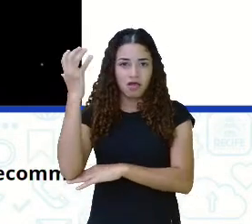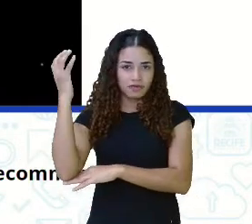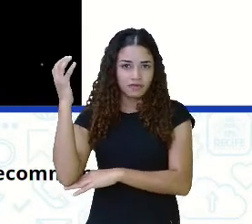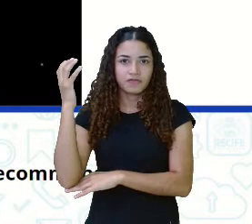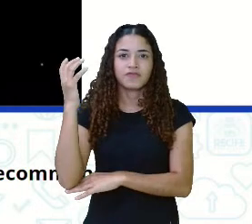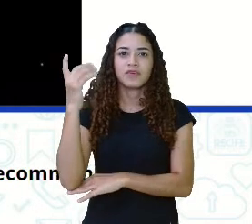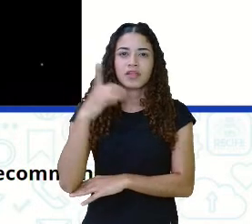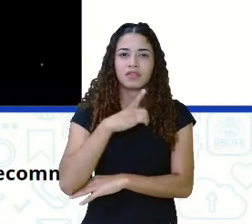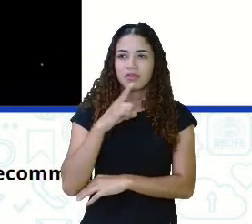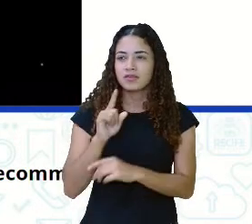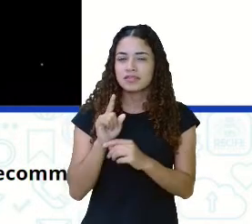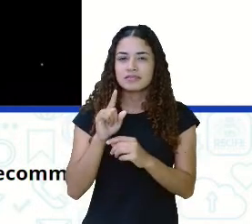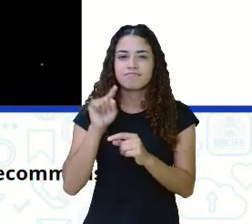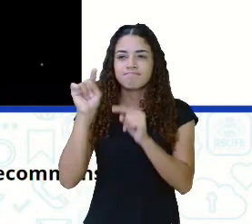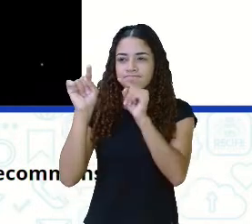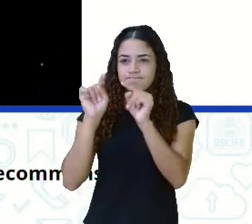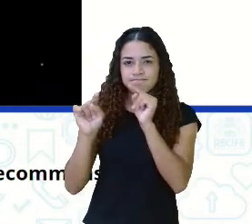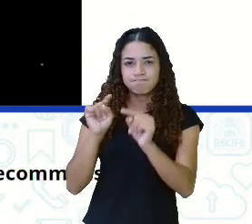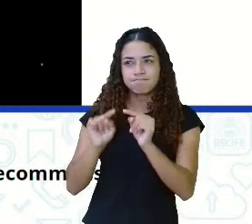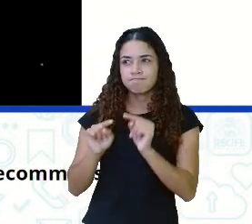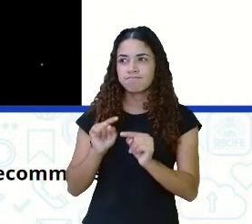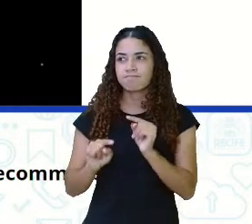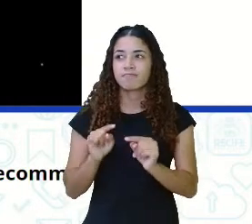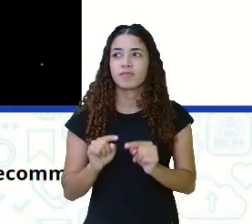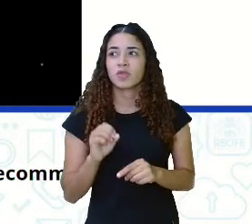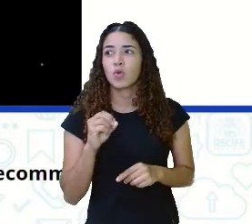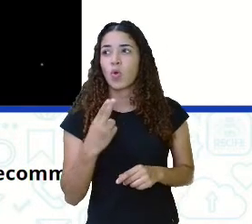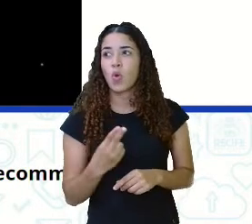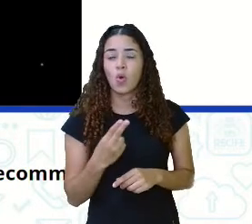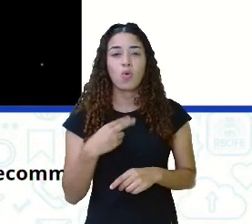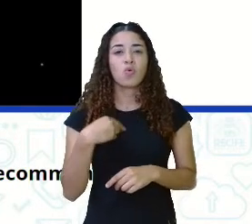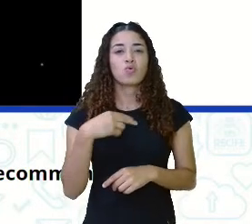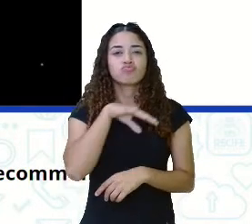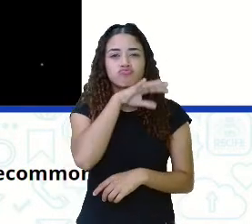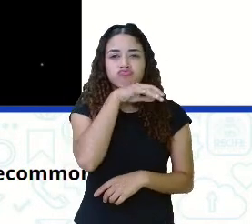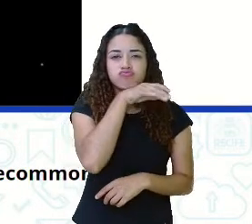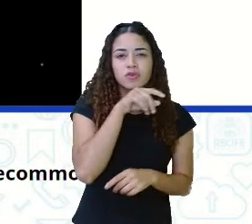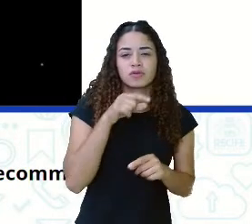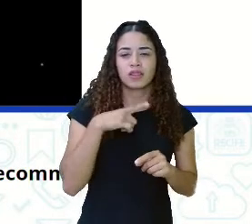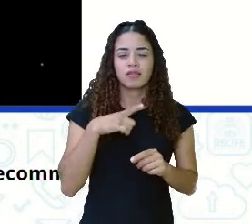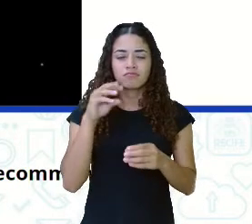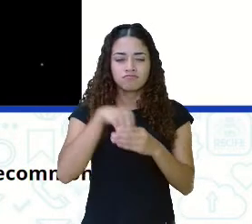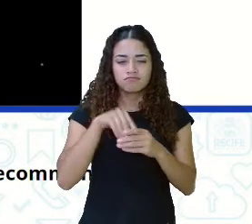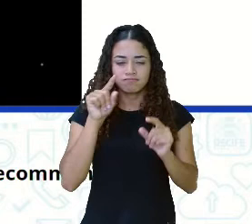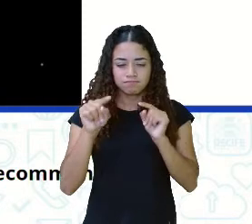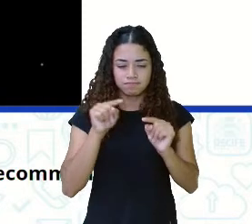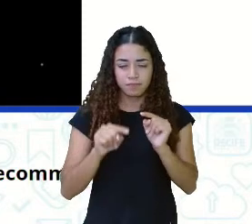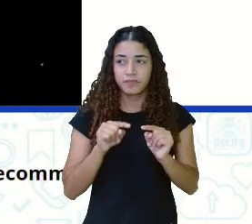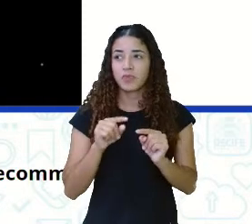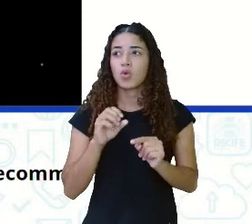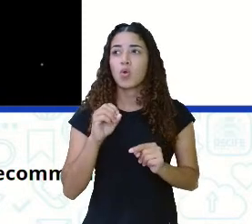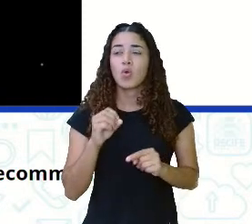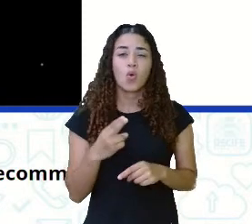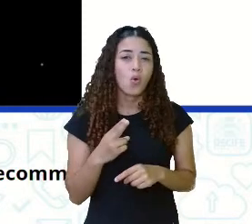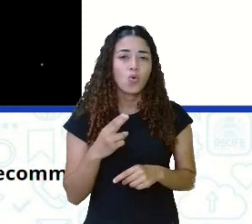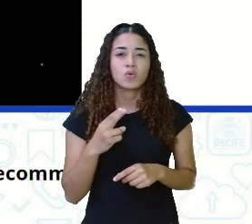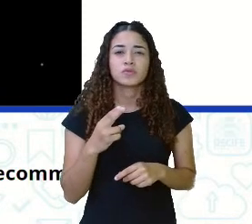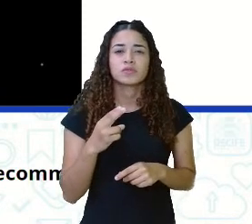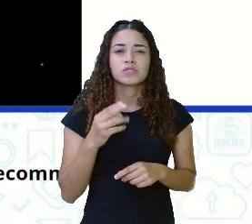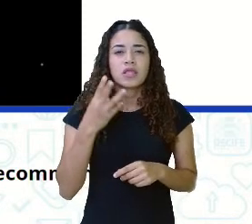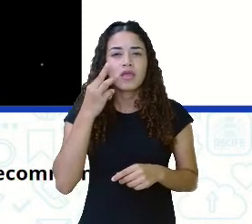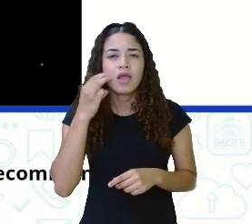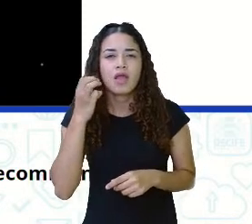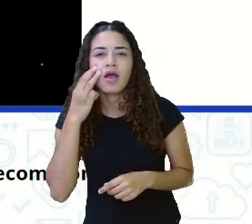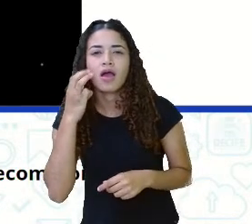de células, ou ainda um primata peludo feito de trilhões e trilhões de células, ou gatinhos aparentemente vestidos